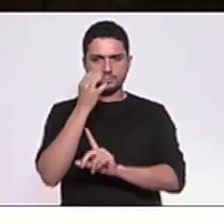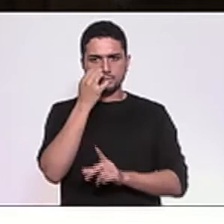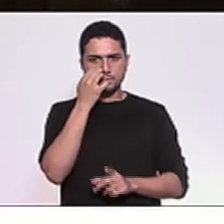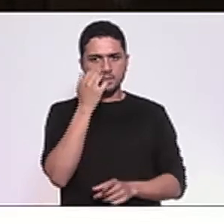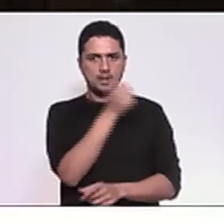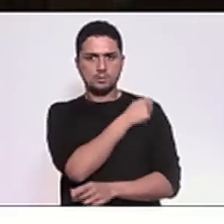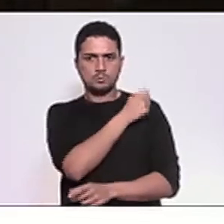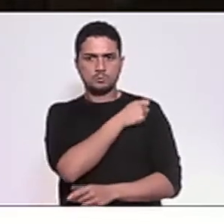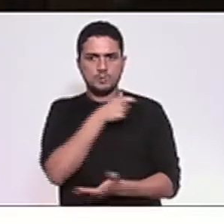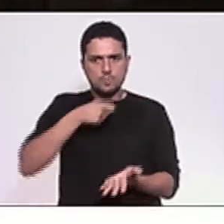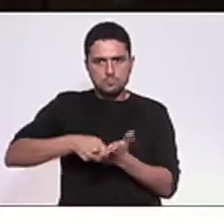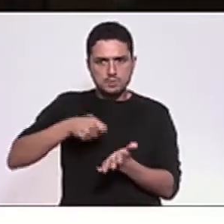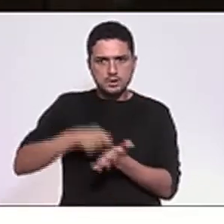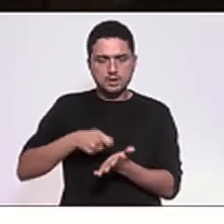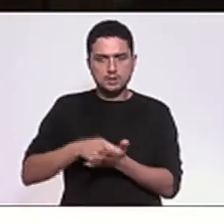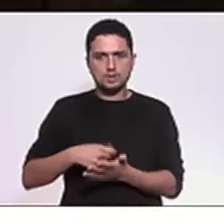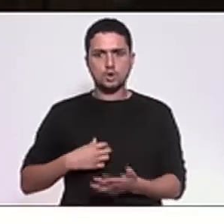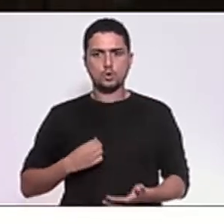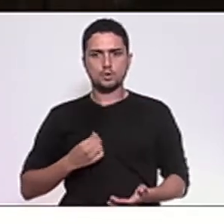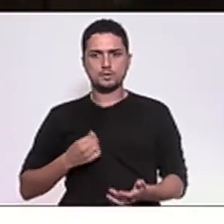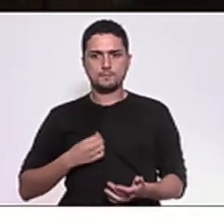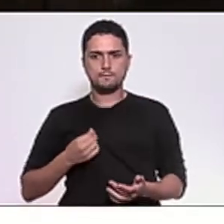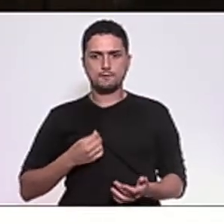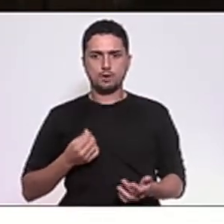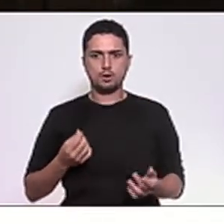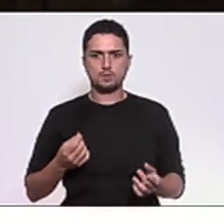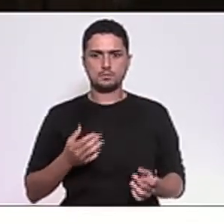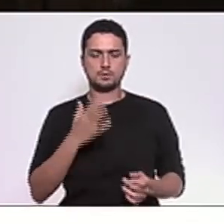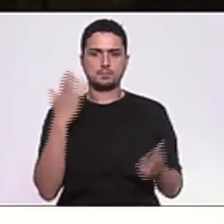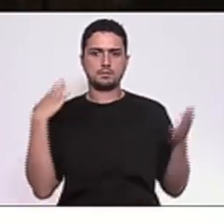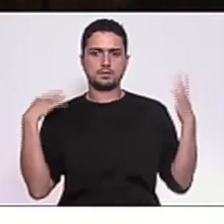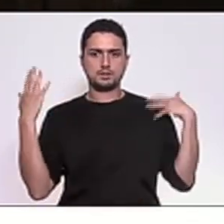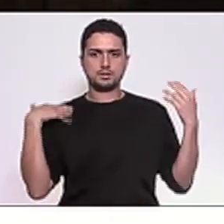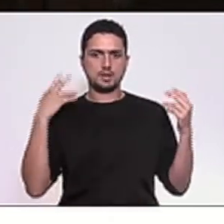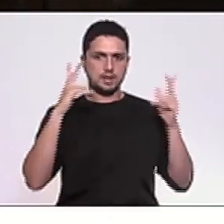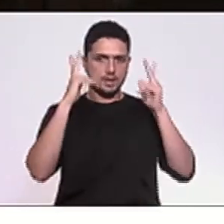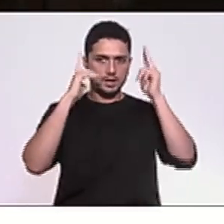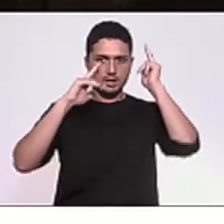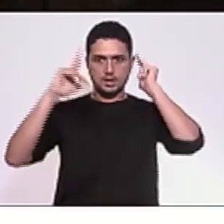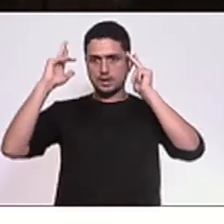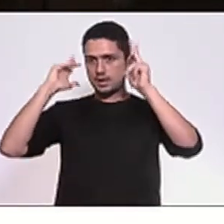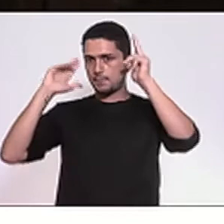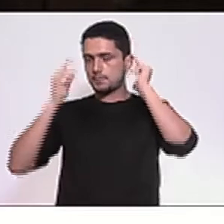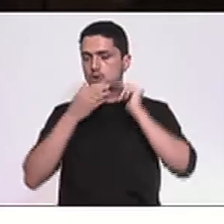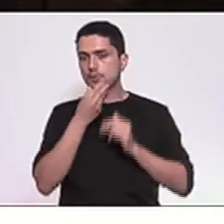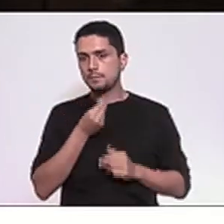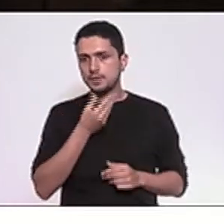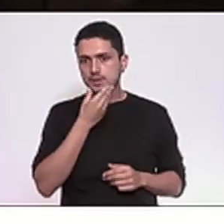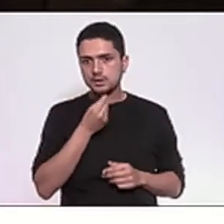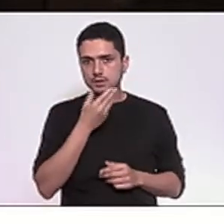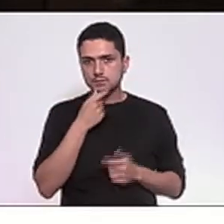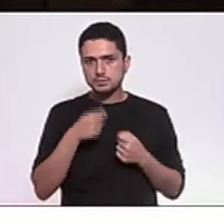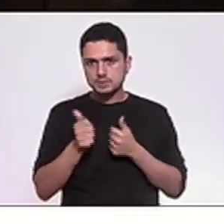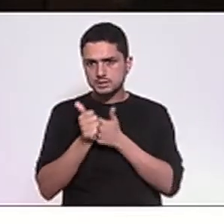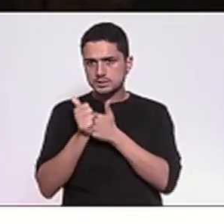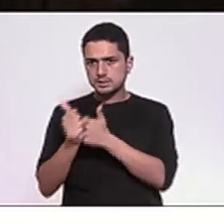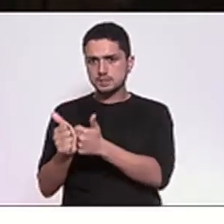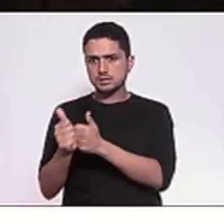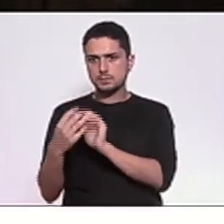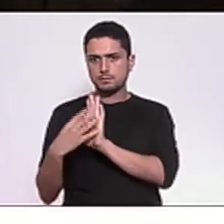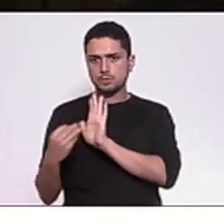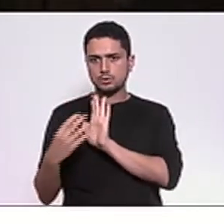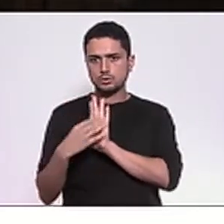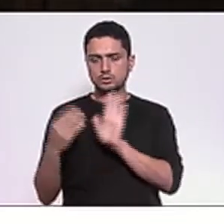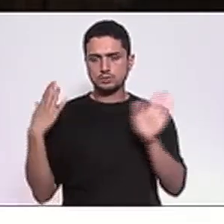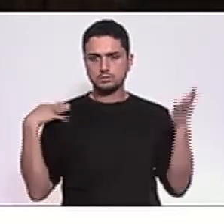uniforme militar completo de estudante. O corte do cabelo dos meninos seguem o padrão militar